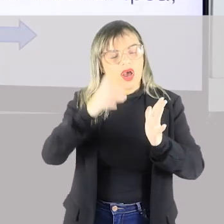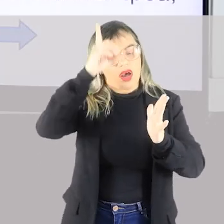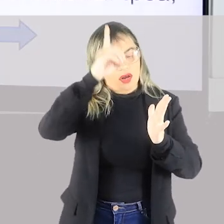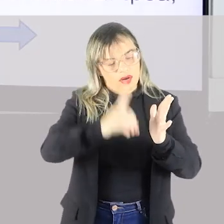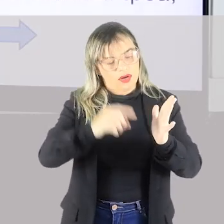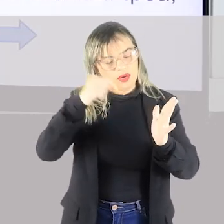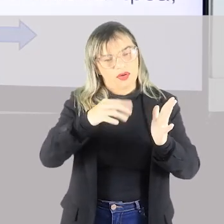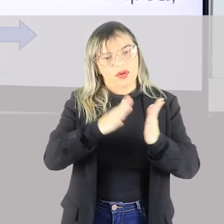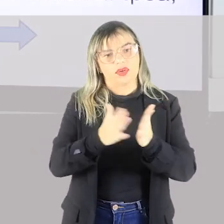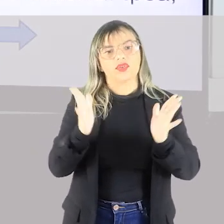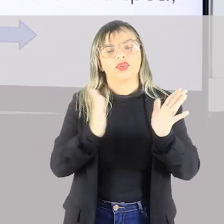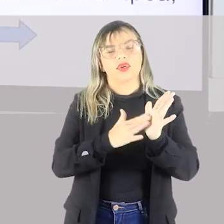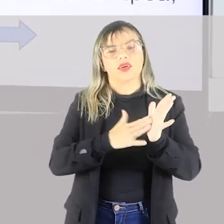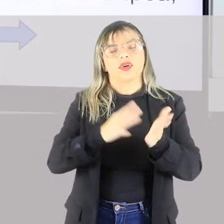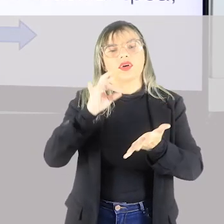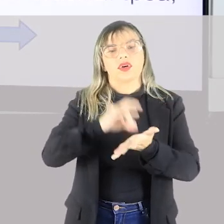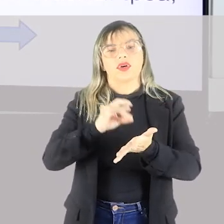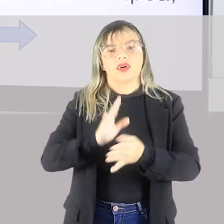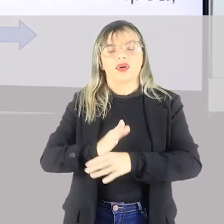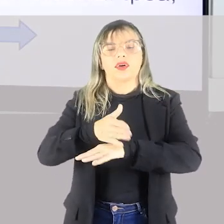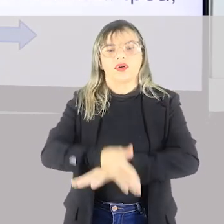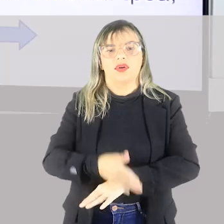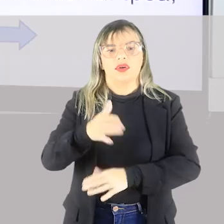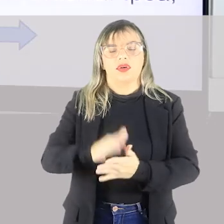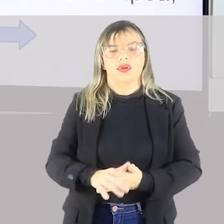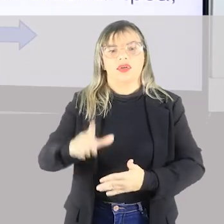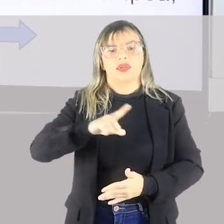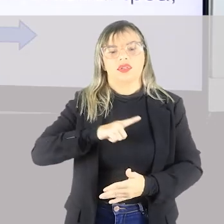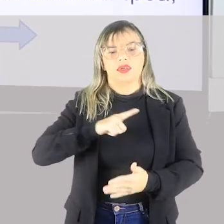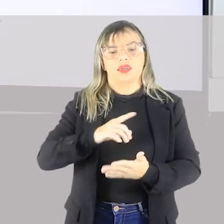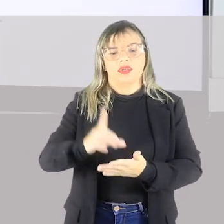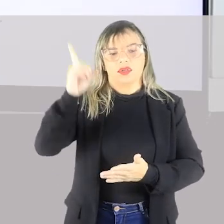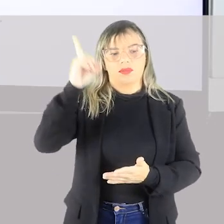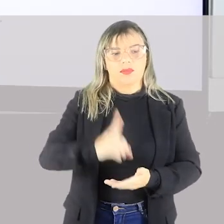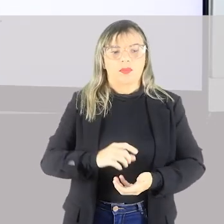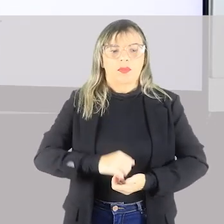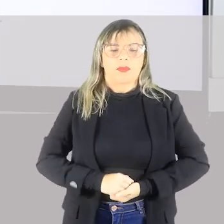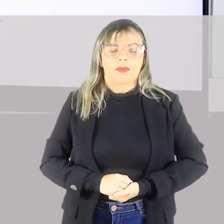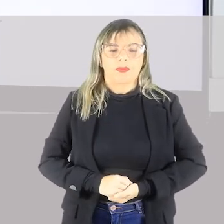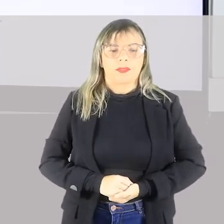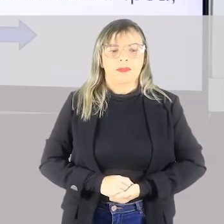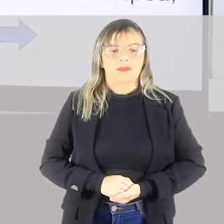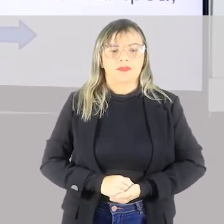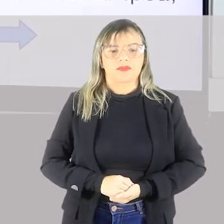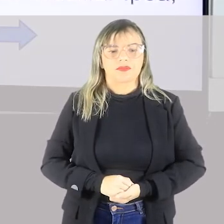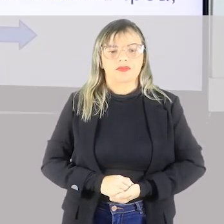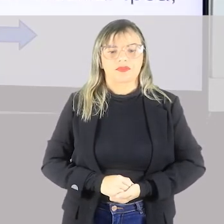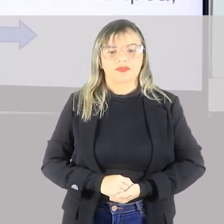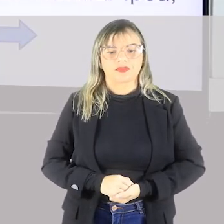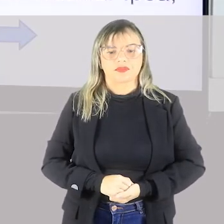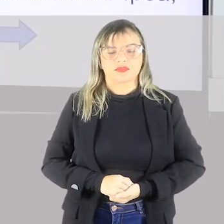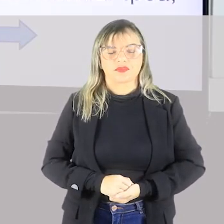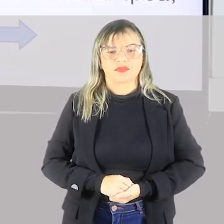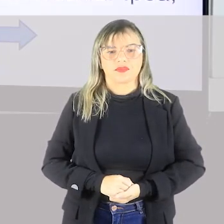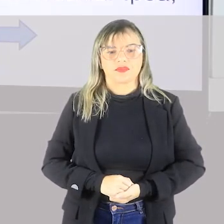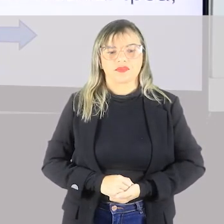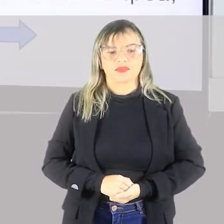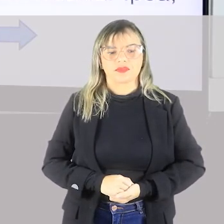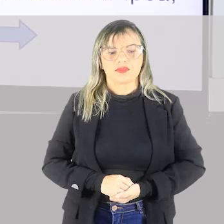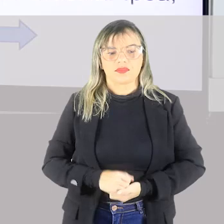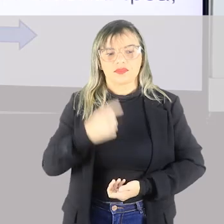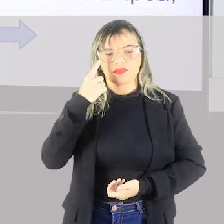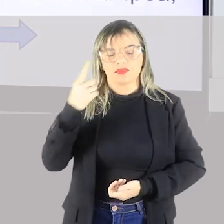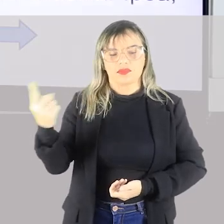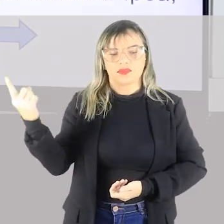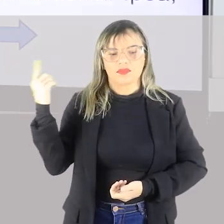de fato, participar daquilo que ela tem direito, né? E aí, esse trecho